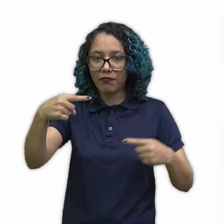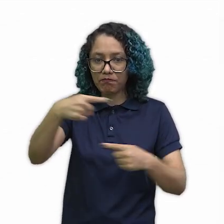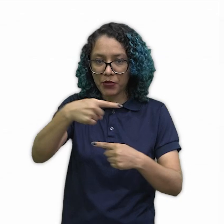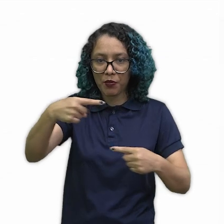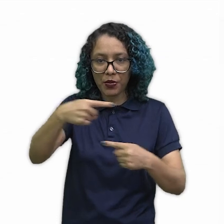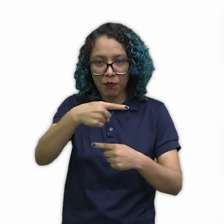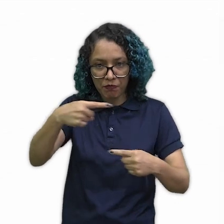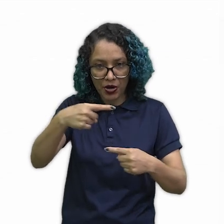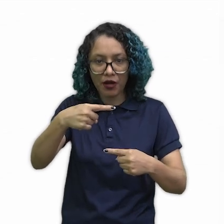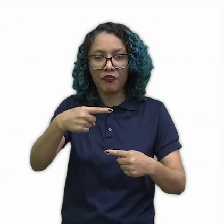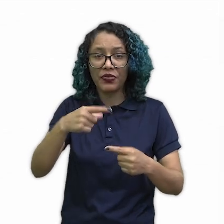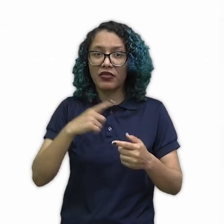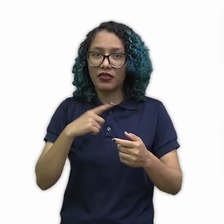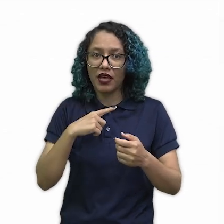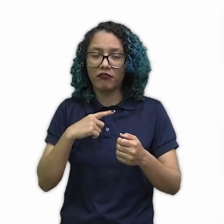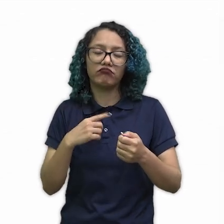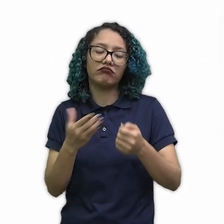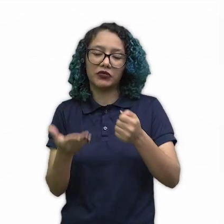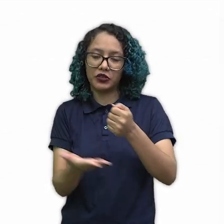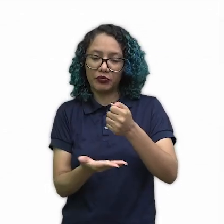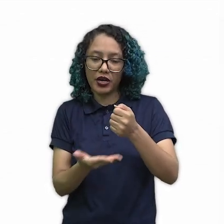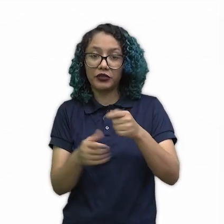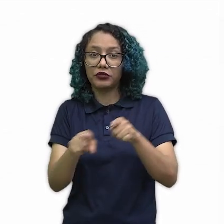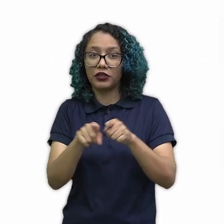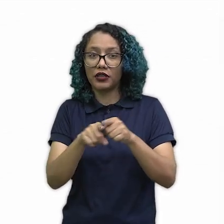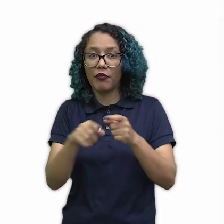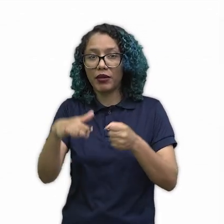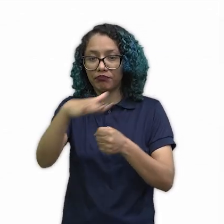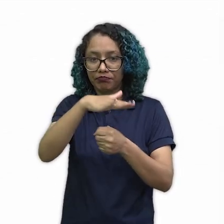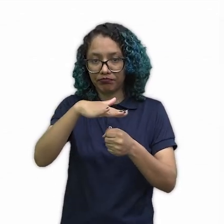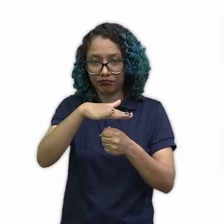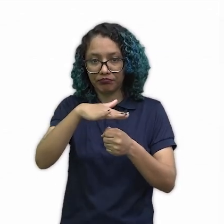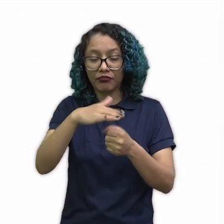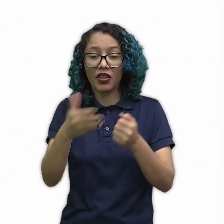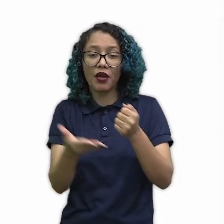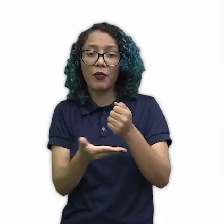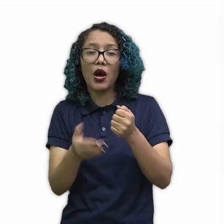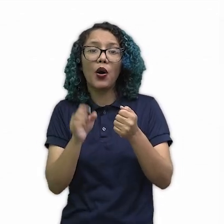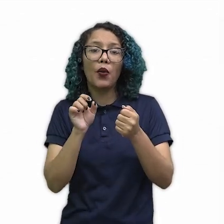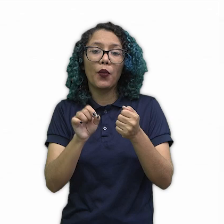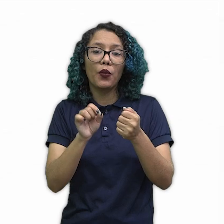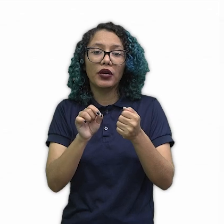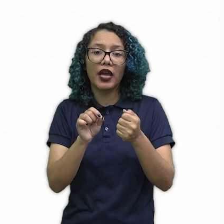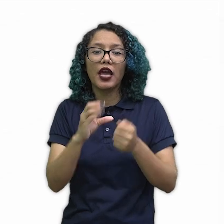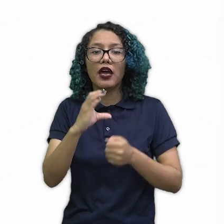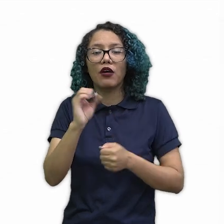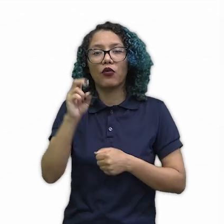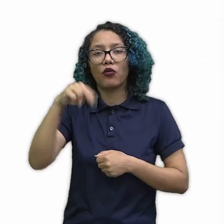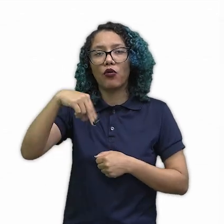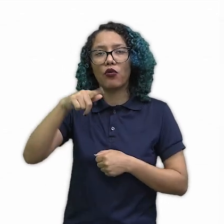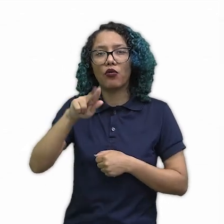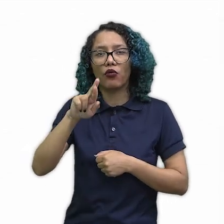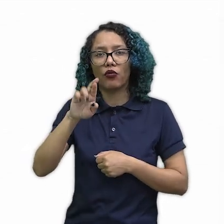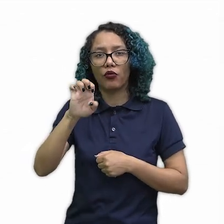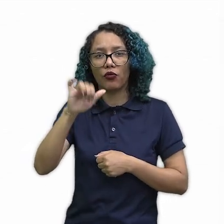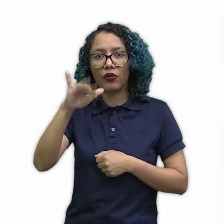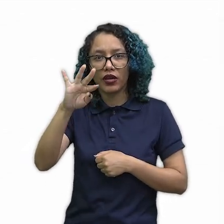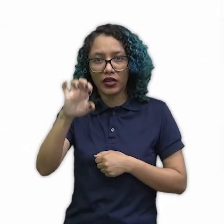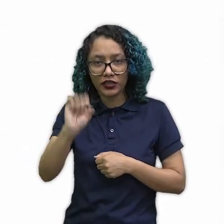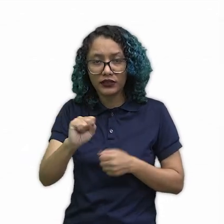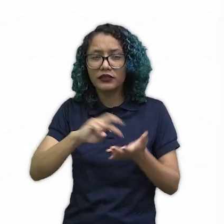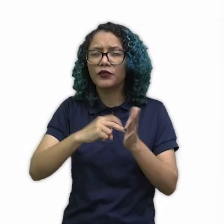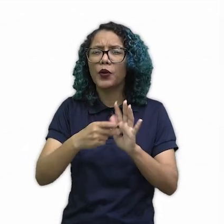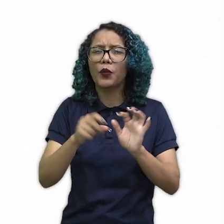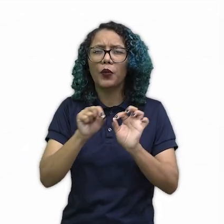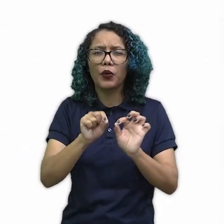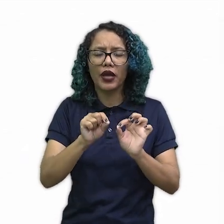superior e uma inferior, tá? Essas bases são, não esqueçam, elas são congruentes, ou seja, elas possuem a mesma